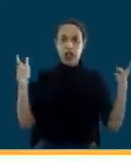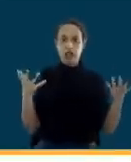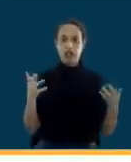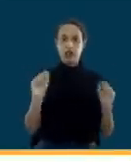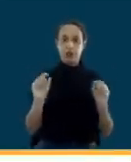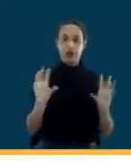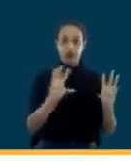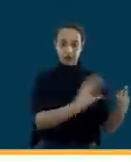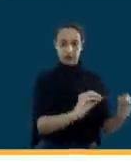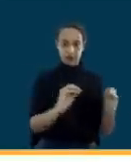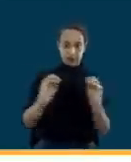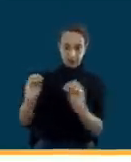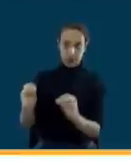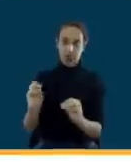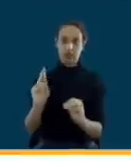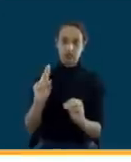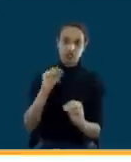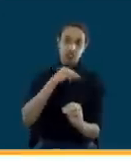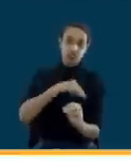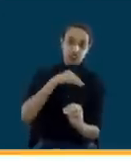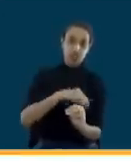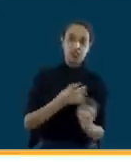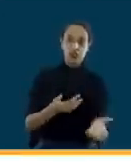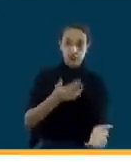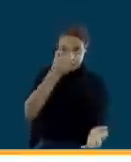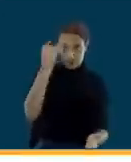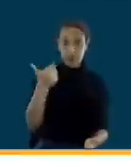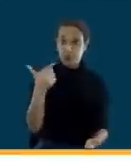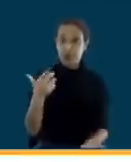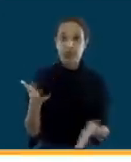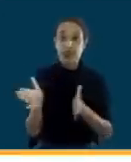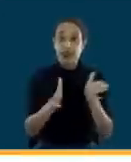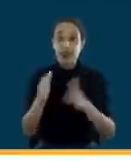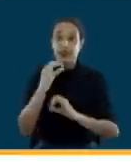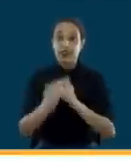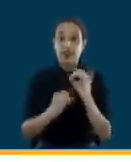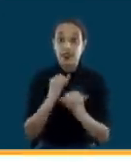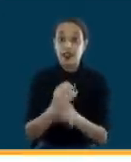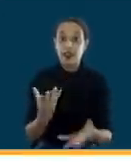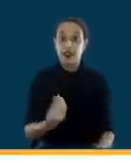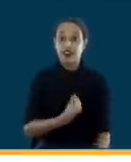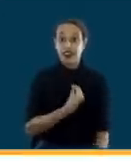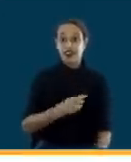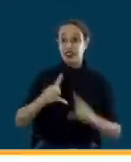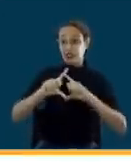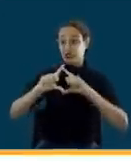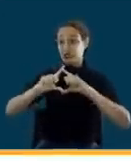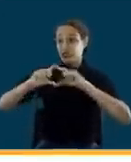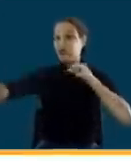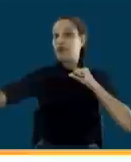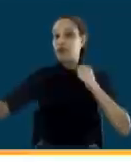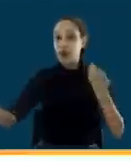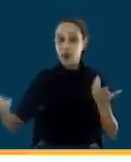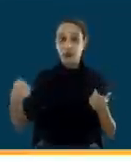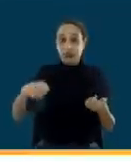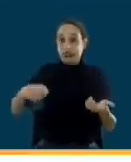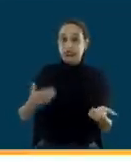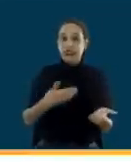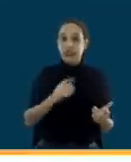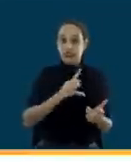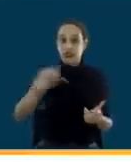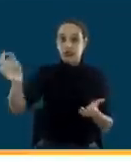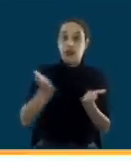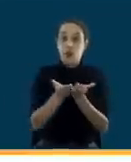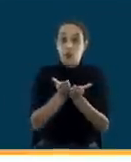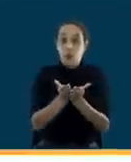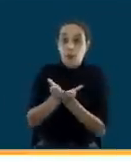então não acessam porque não têm acesso à internet, porque vivem, por exemplo, a 2 horas de barco da sede do município, onde poderiam ter acesso ao Bolsa Família.